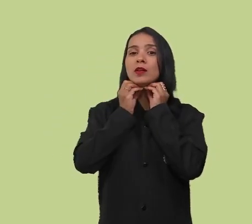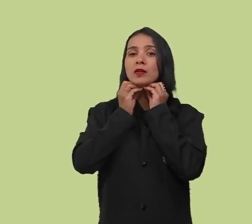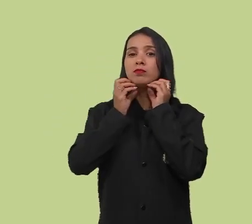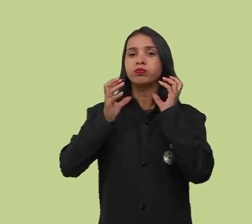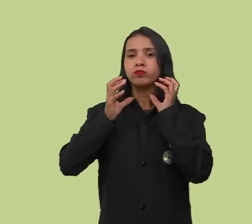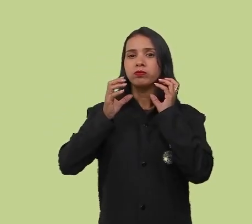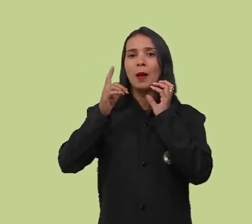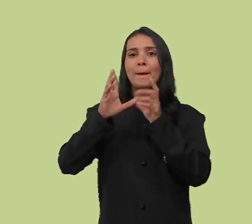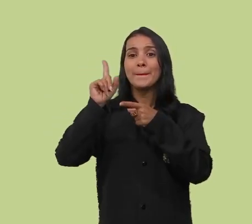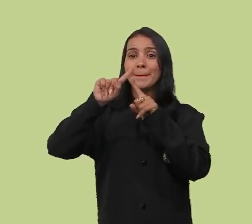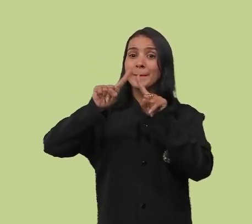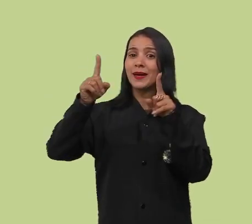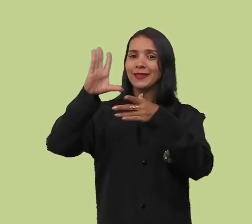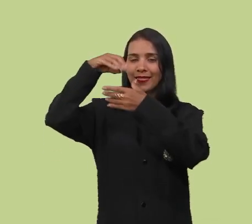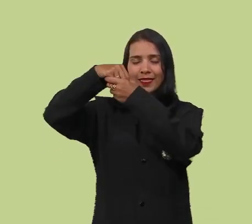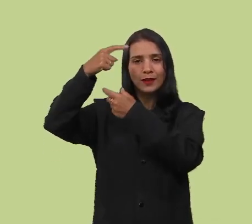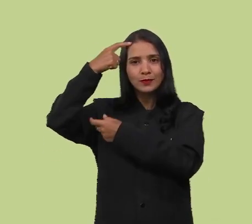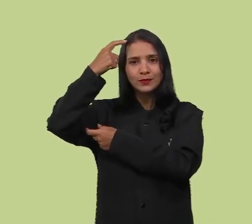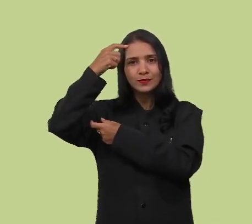poder destruir